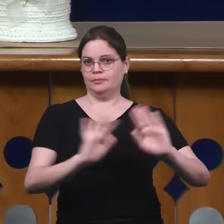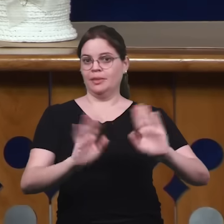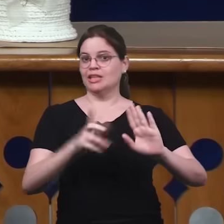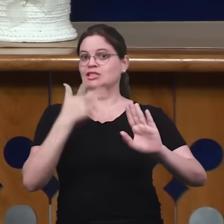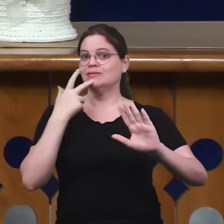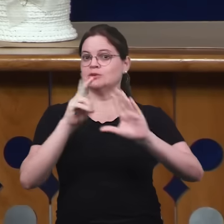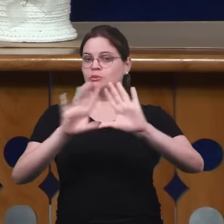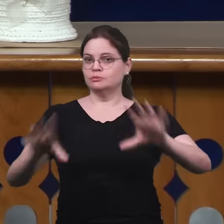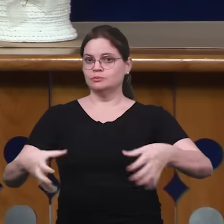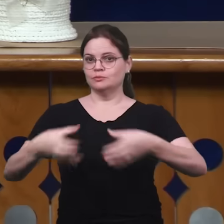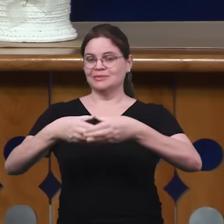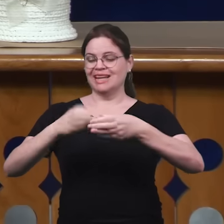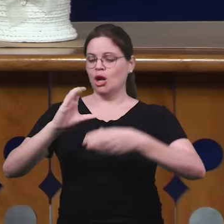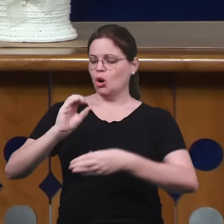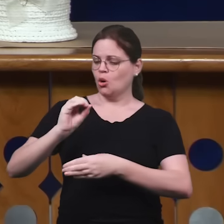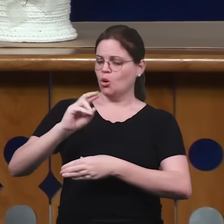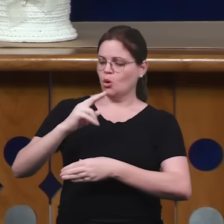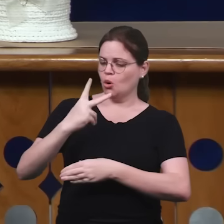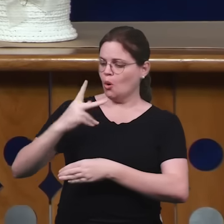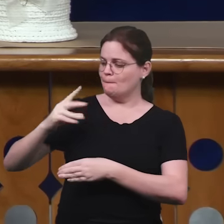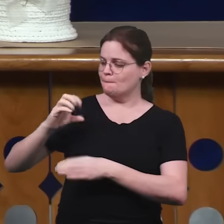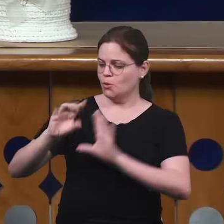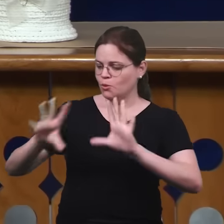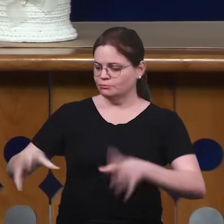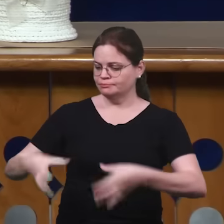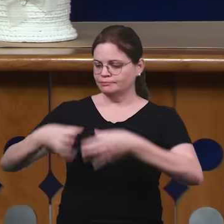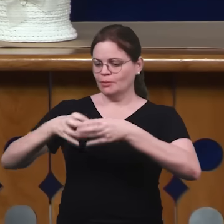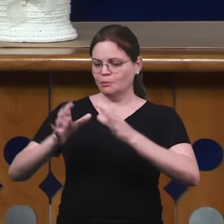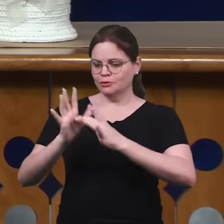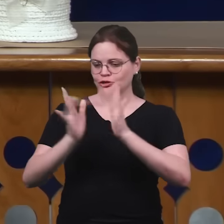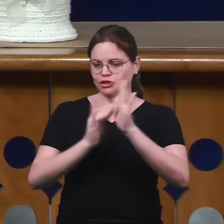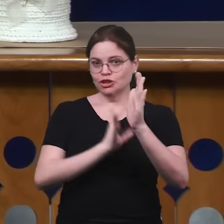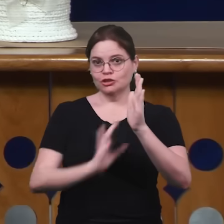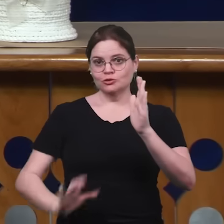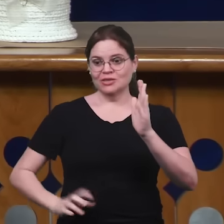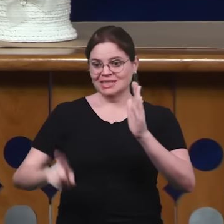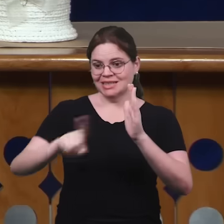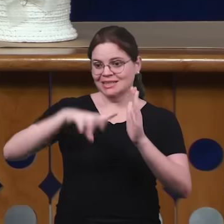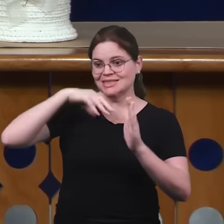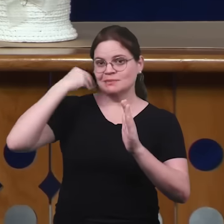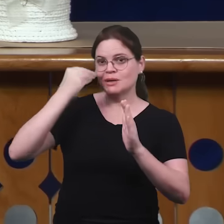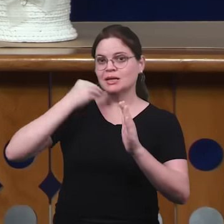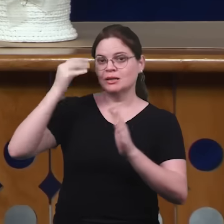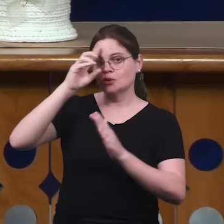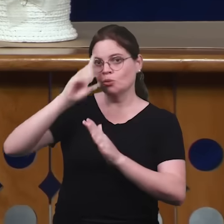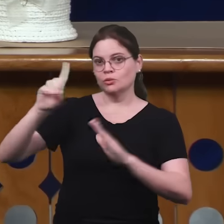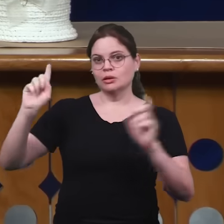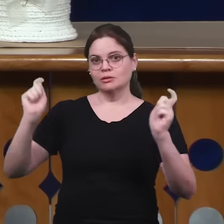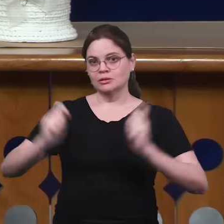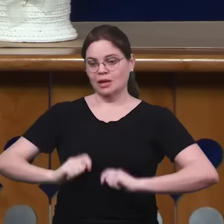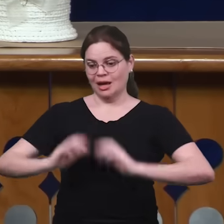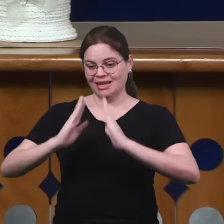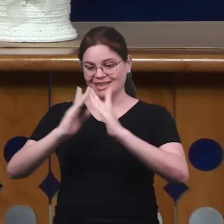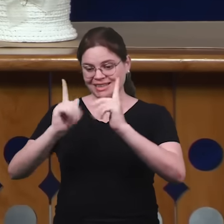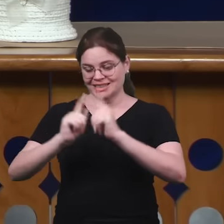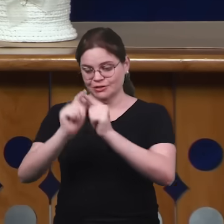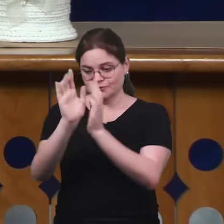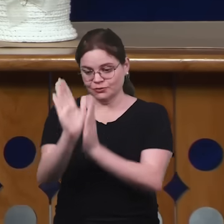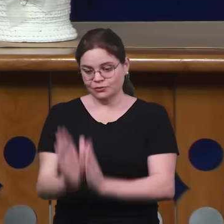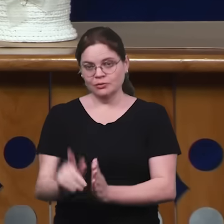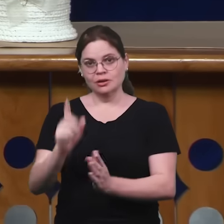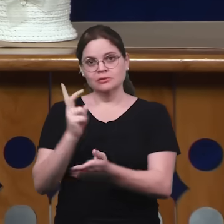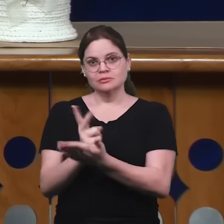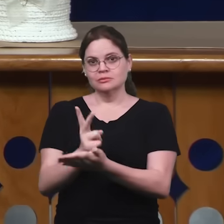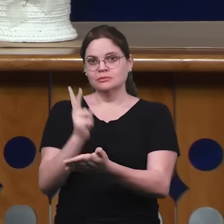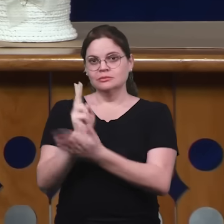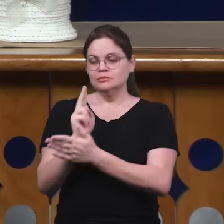numa igreja que tem vivido essa expectativa do arrebatamento, uma igreja que está em ativa vigilância,